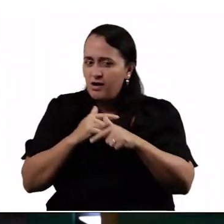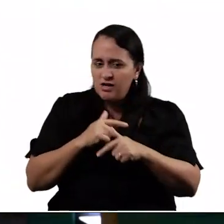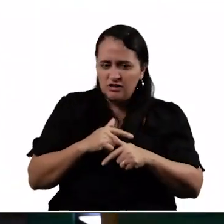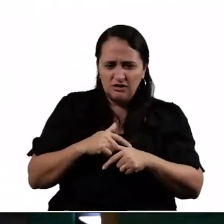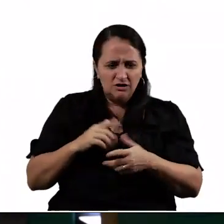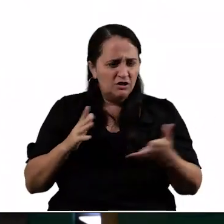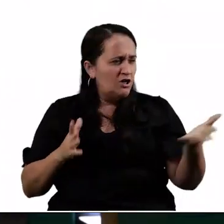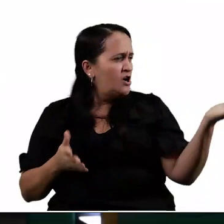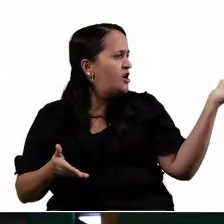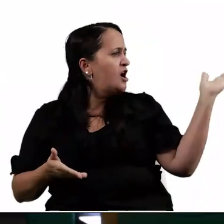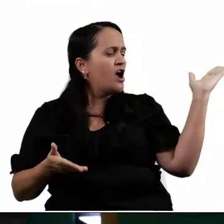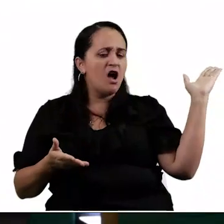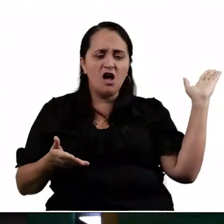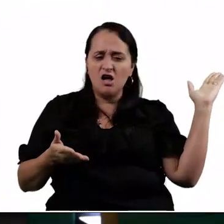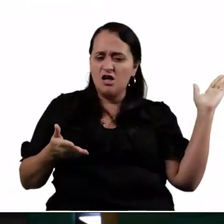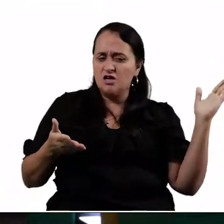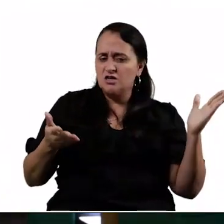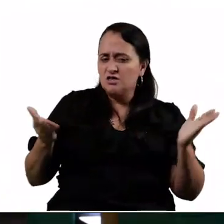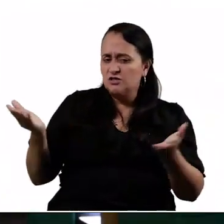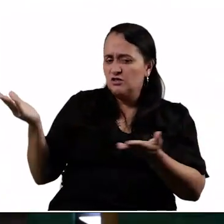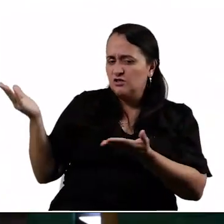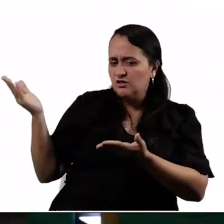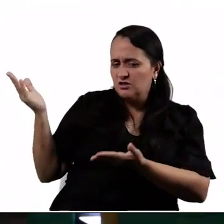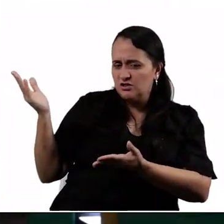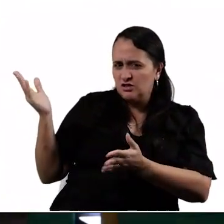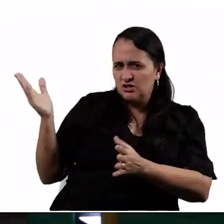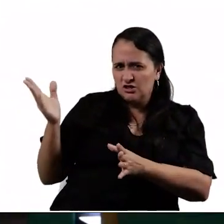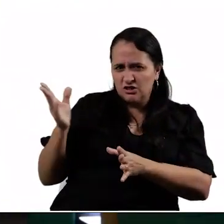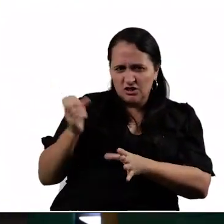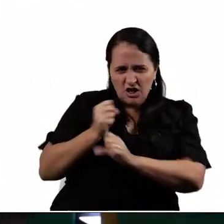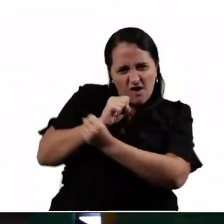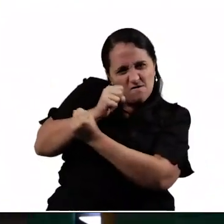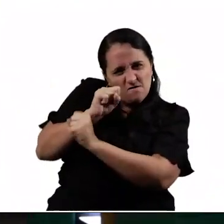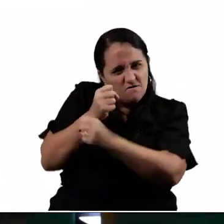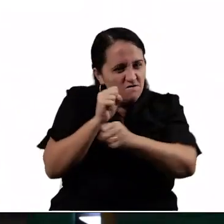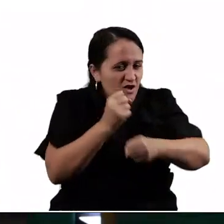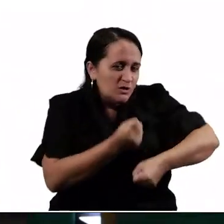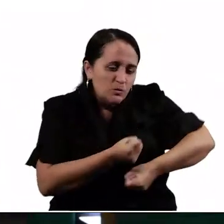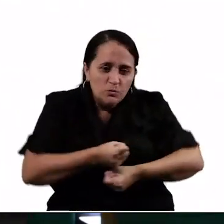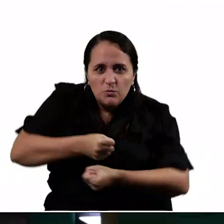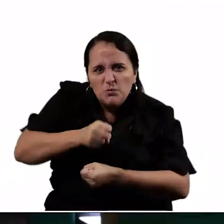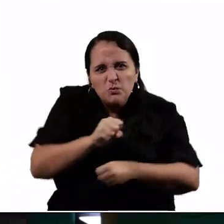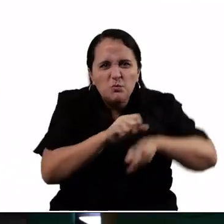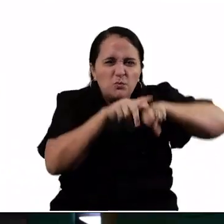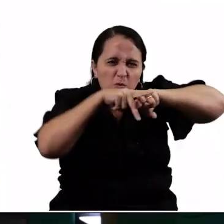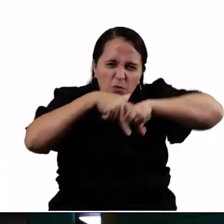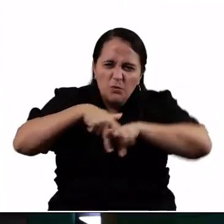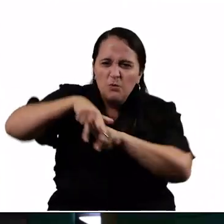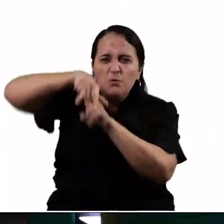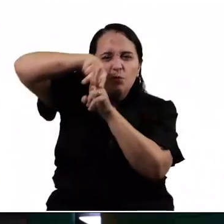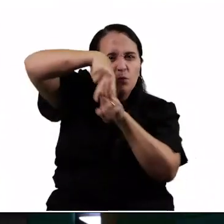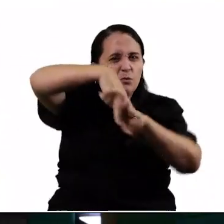Nossa vassoura é faça uma viagem louca quando ele viu ele já estava